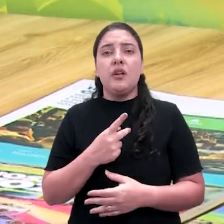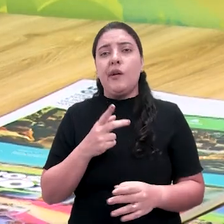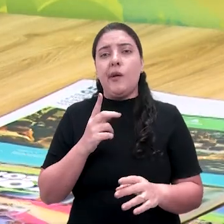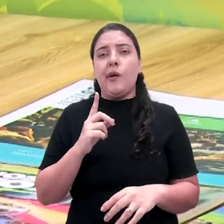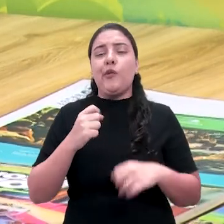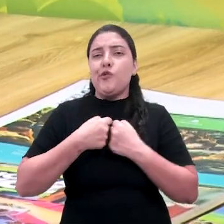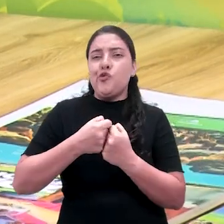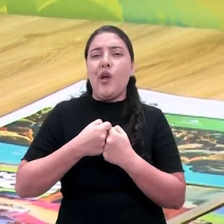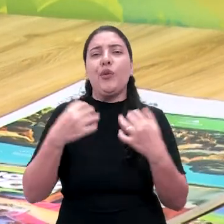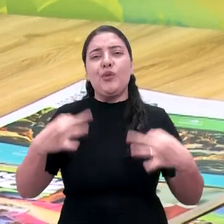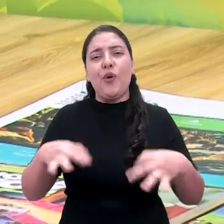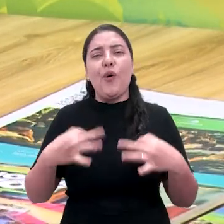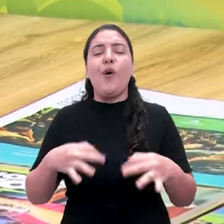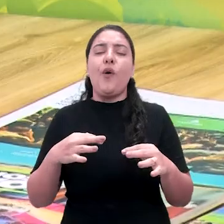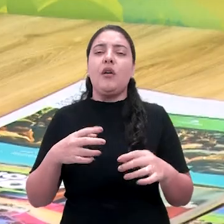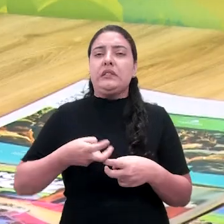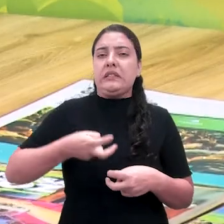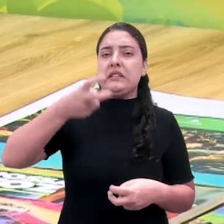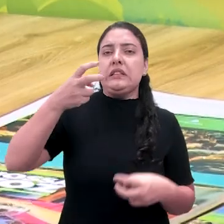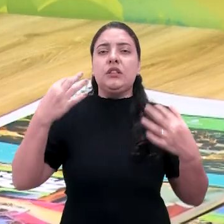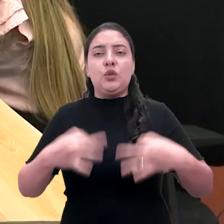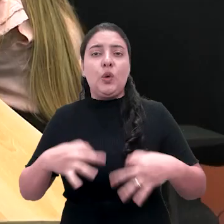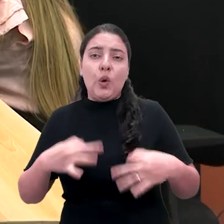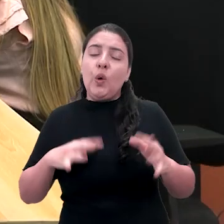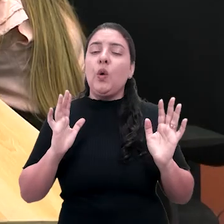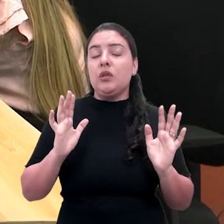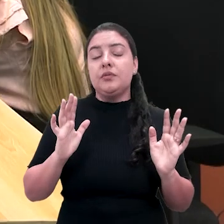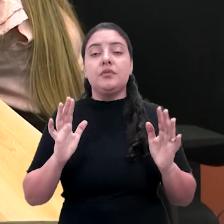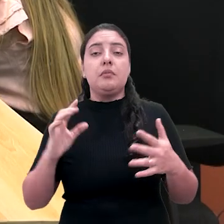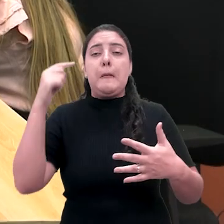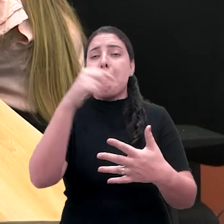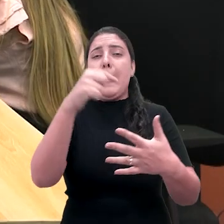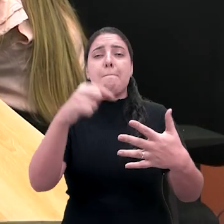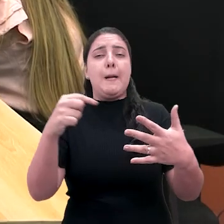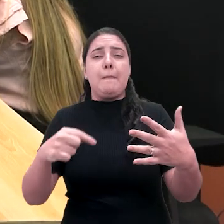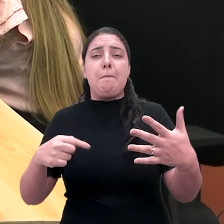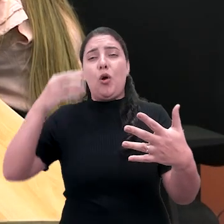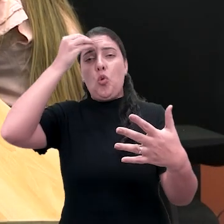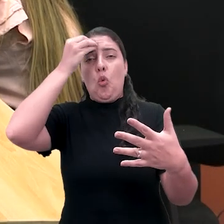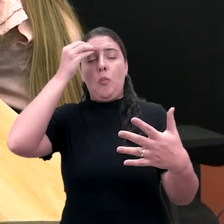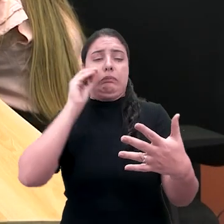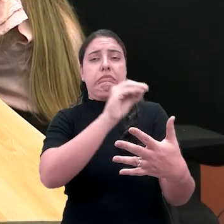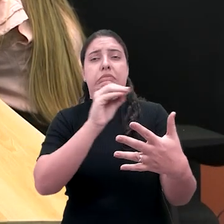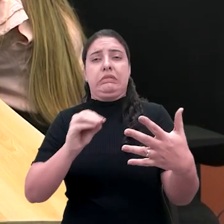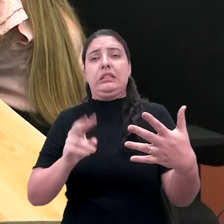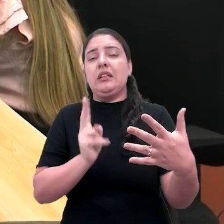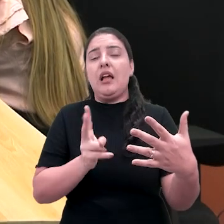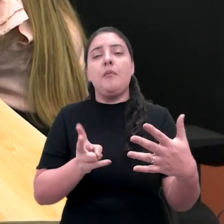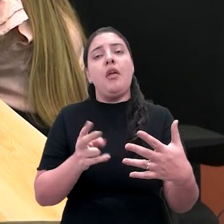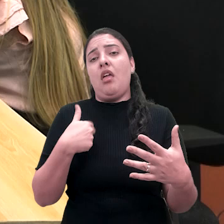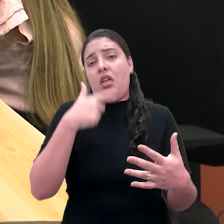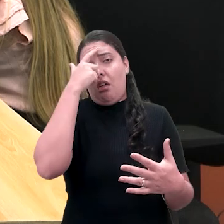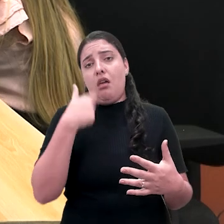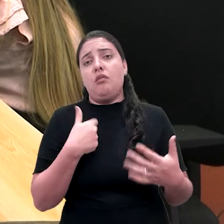desse joelho, né? É por causa da escoliose. Enfim, inúmeras questões. Então, eu fui deixando pra